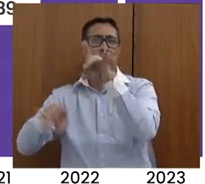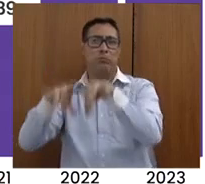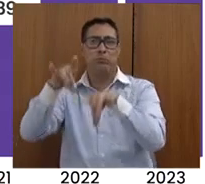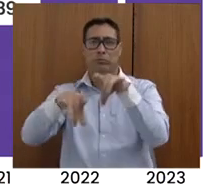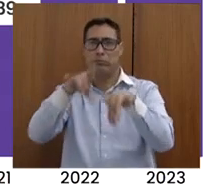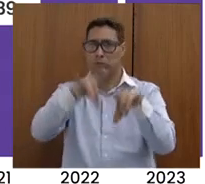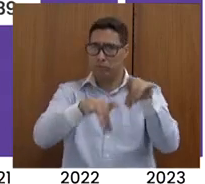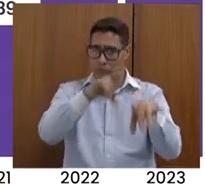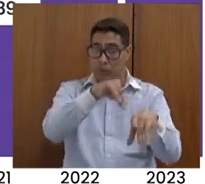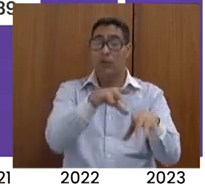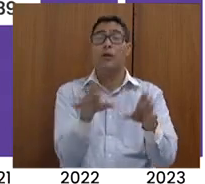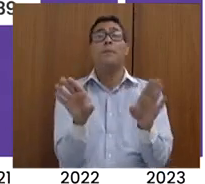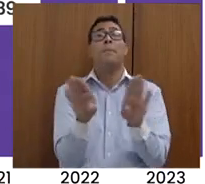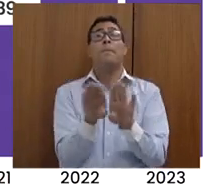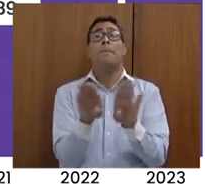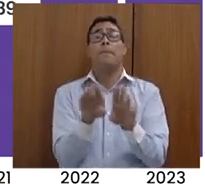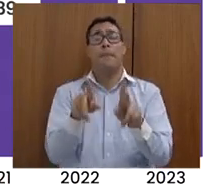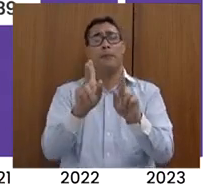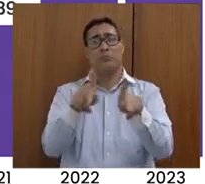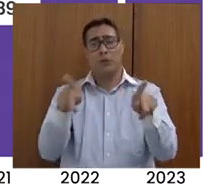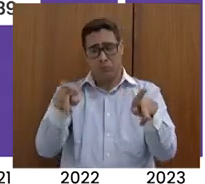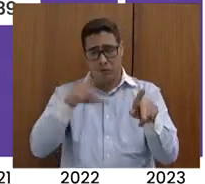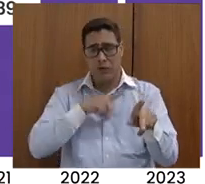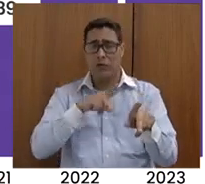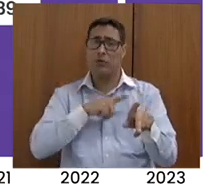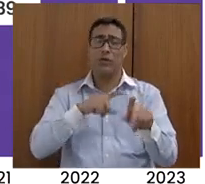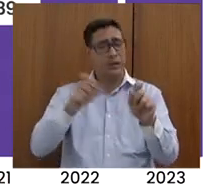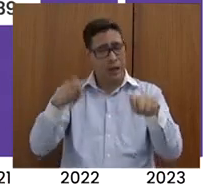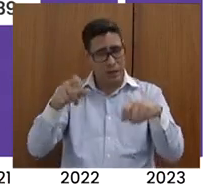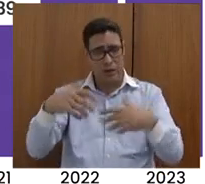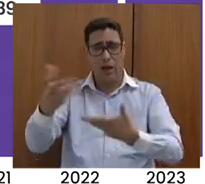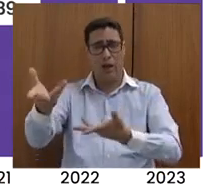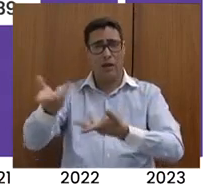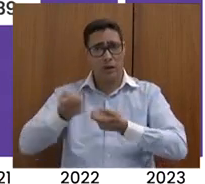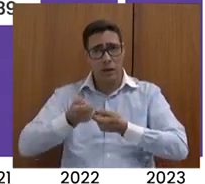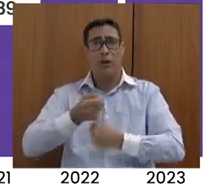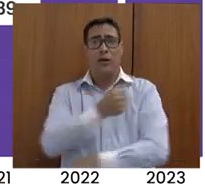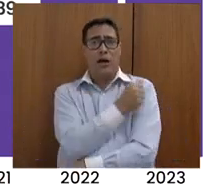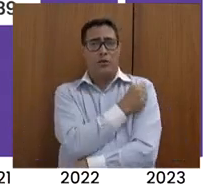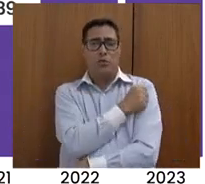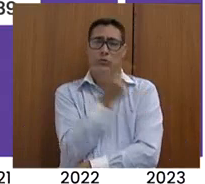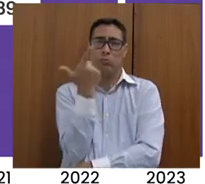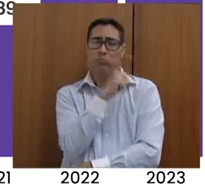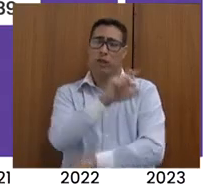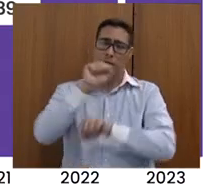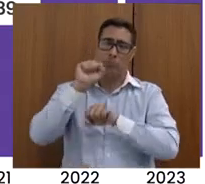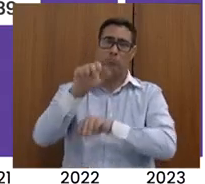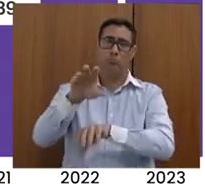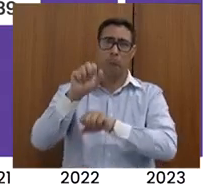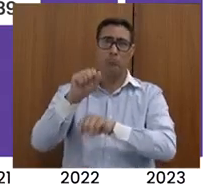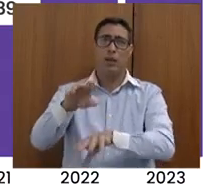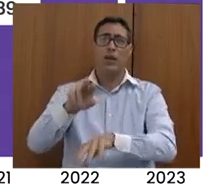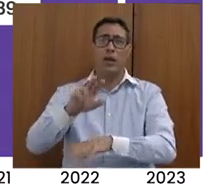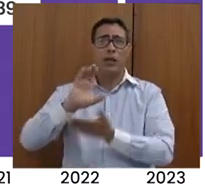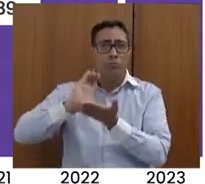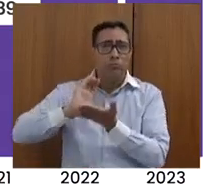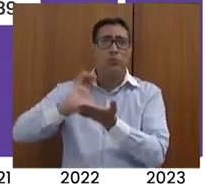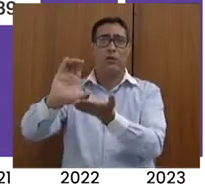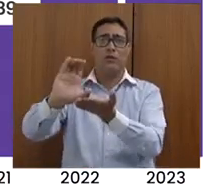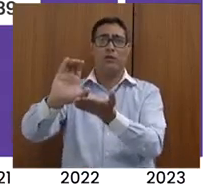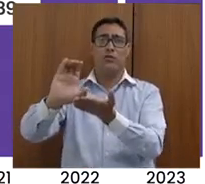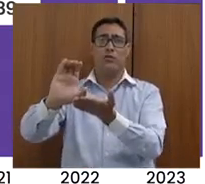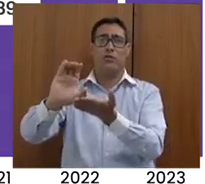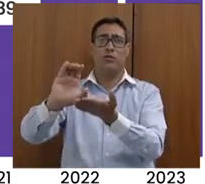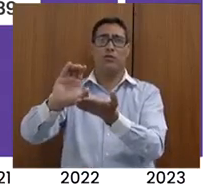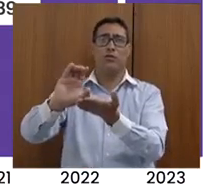permitir que os professores possam ter estudado para poder lecionar investimos 830 milhões saindo de um patamar de